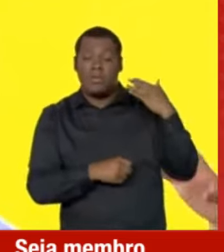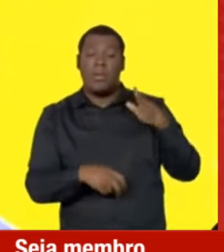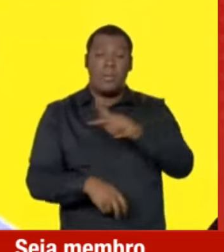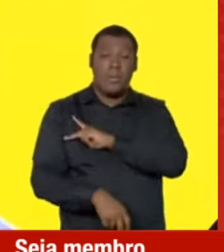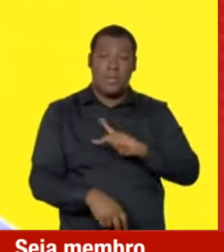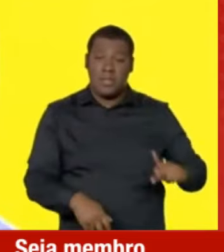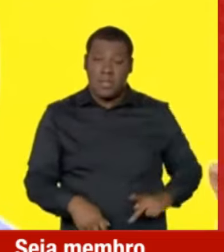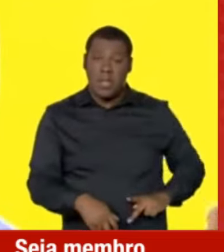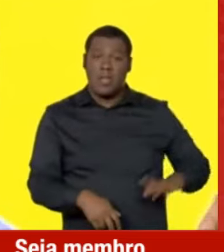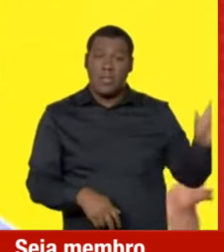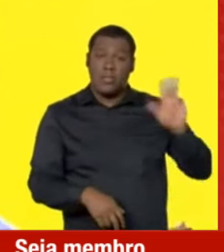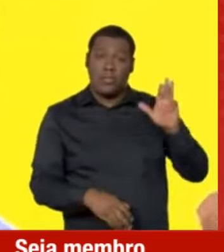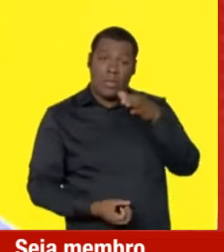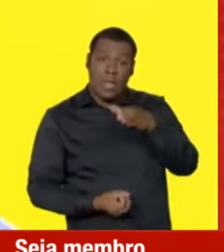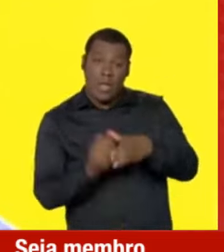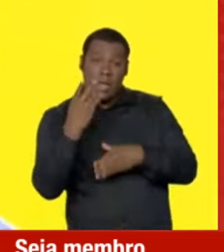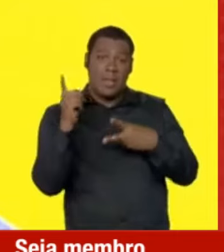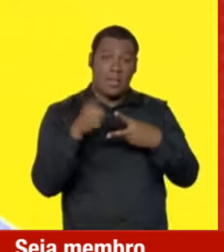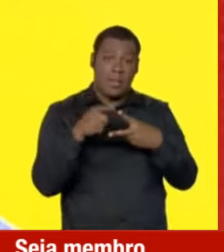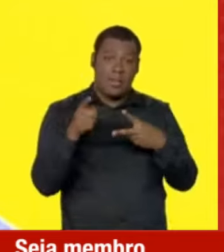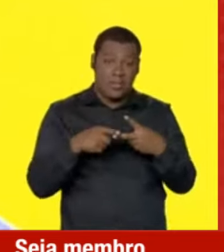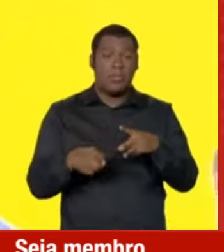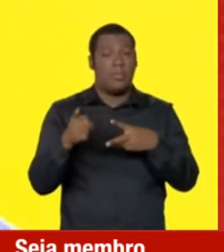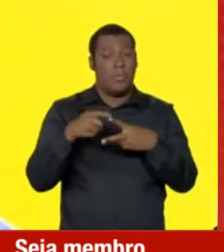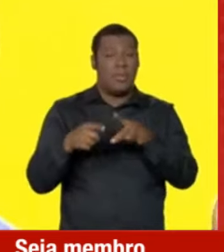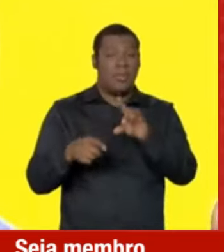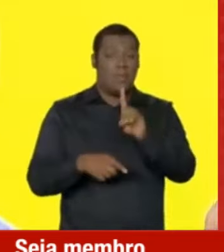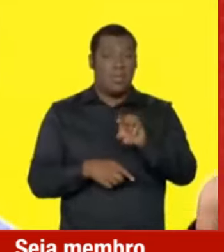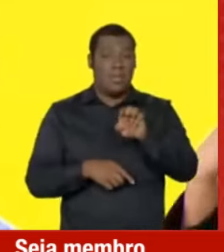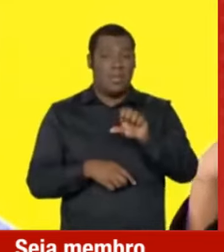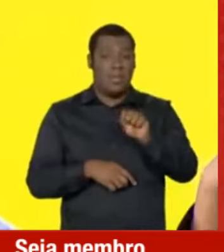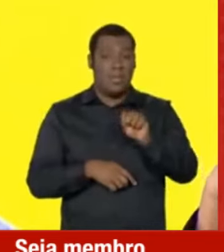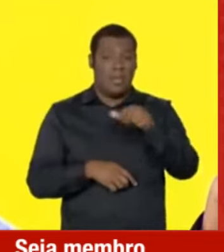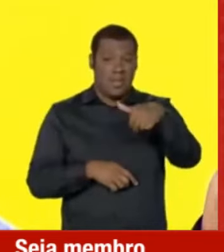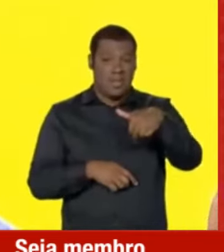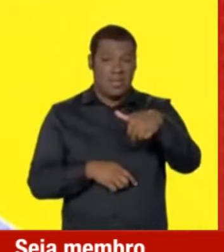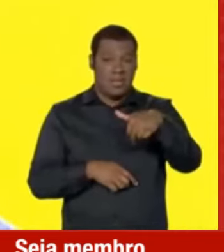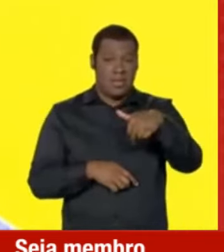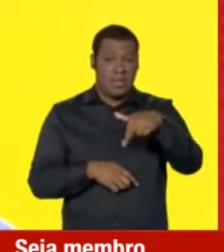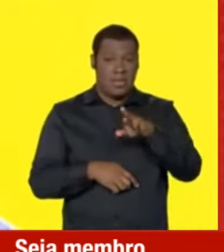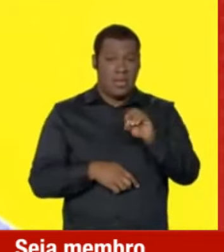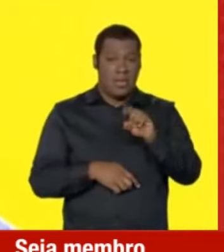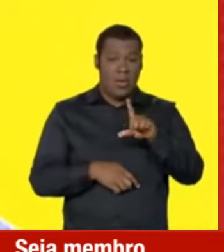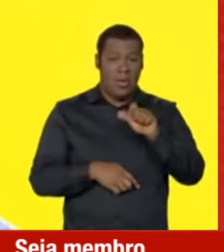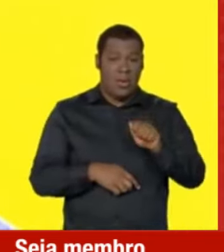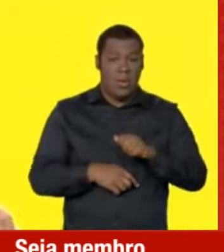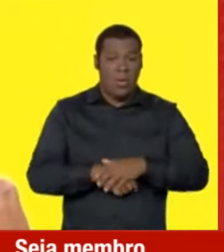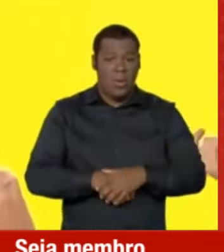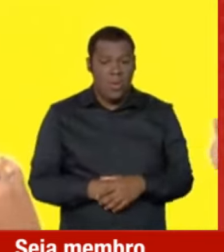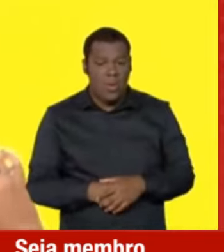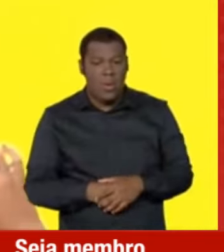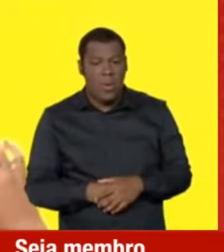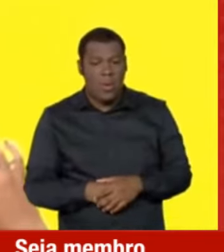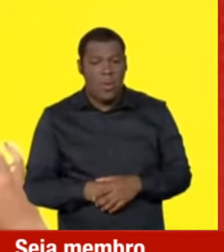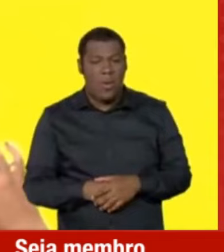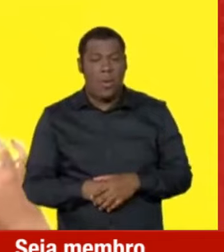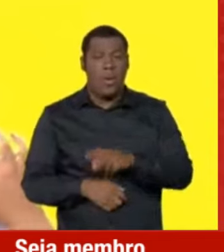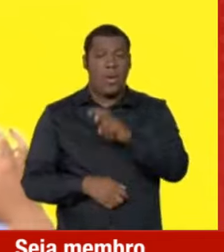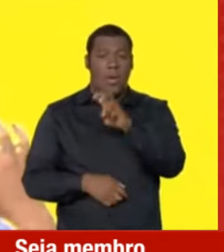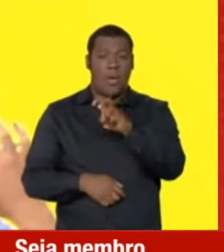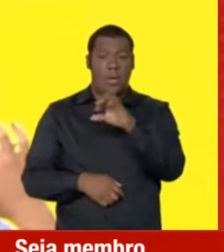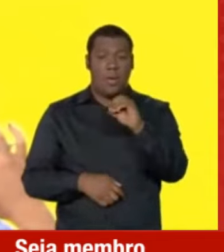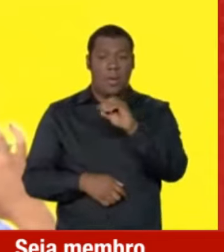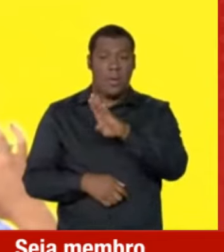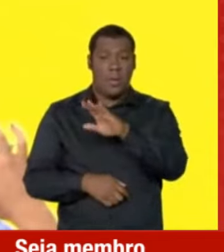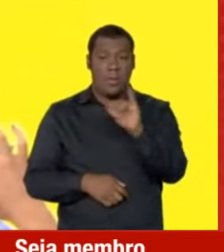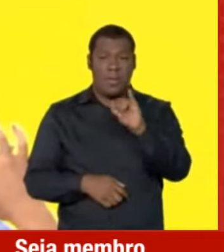muito importantes. O primeiro foi o Desenrola. A inadimplência começou a cair, as pessoas começaram... Foram mais de 50 bilhões de